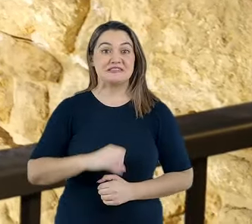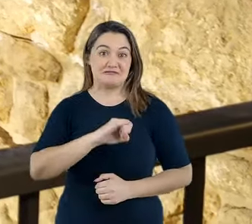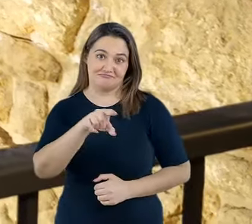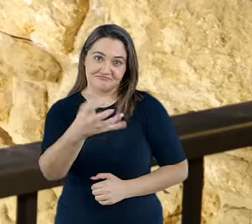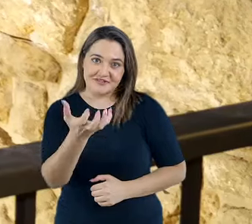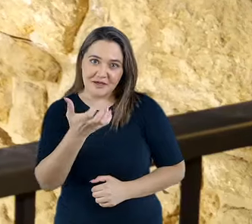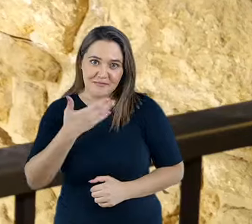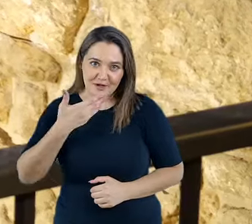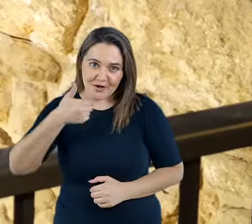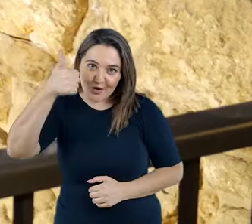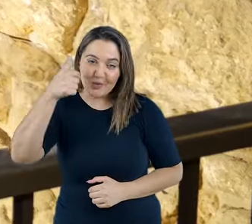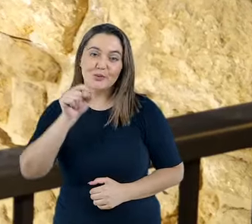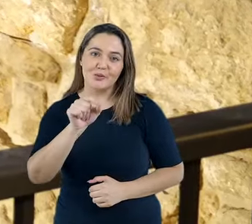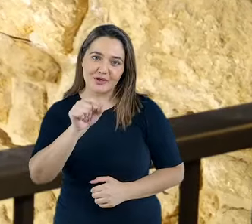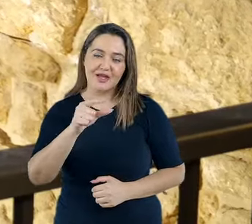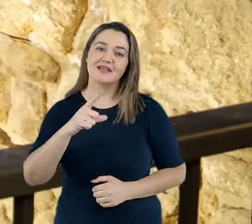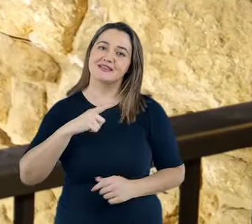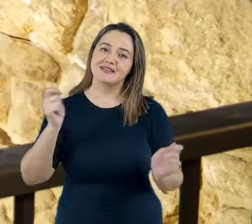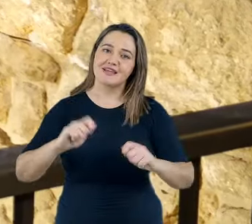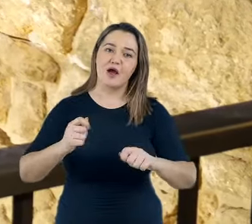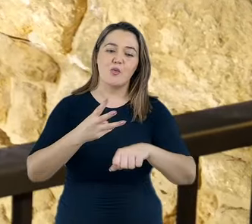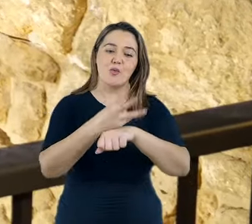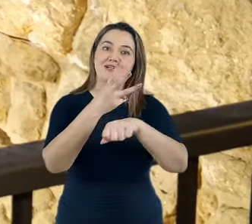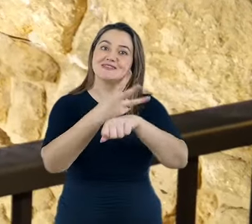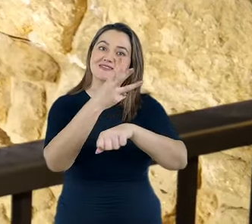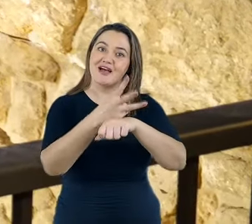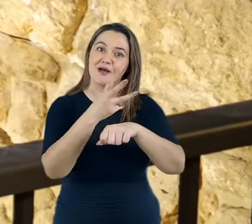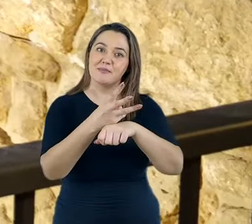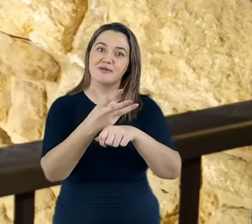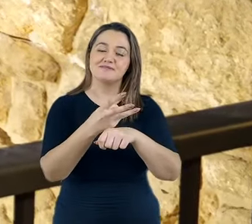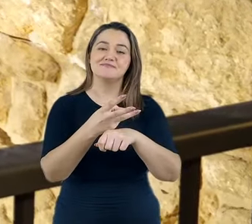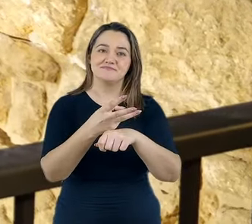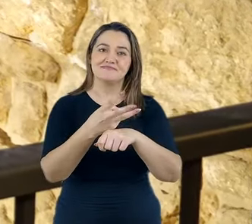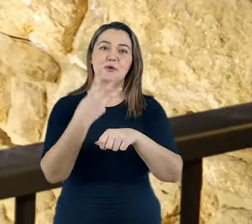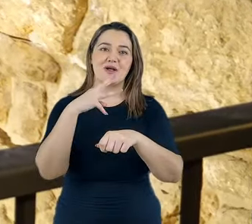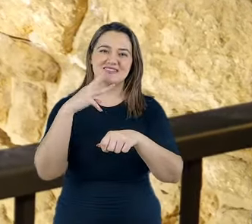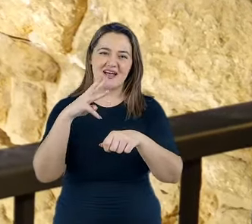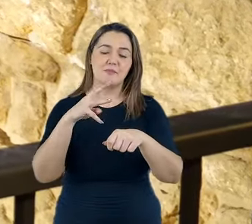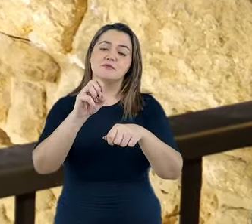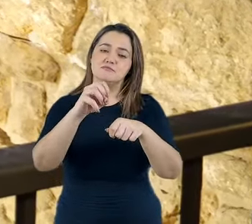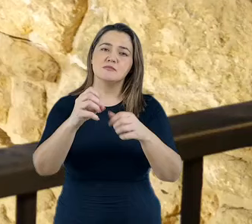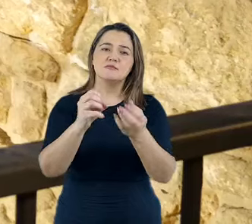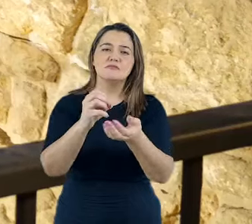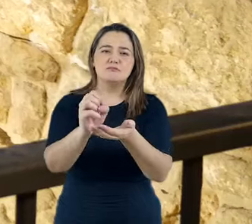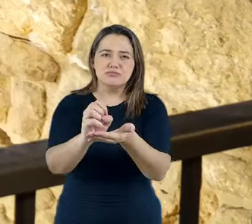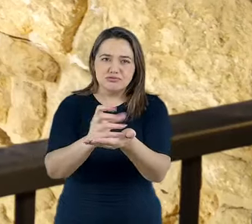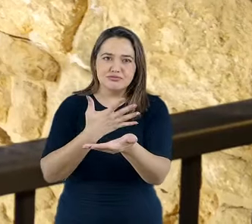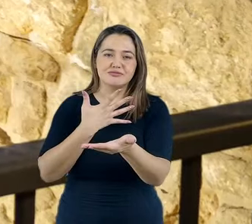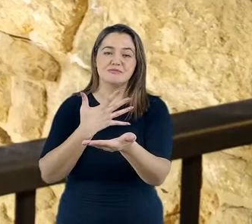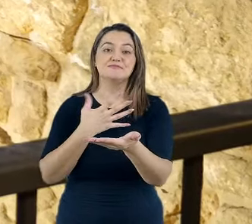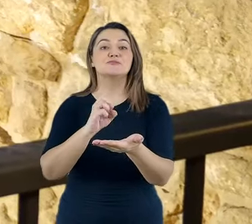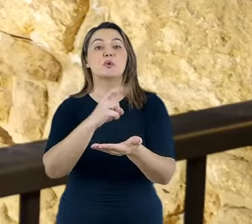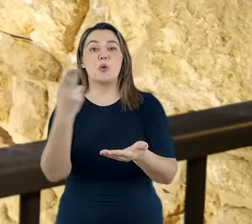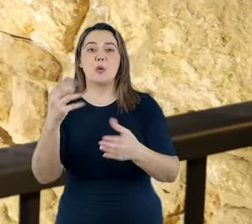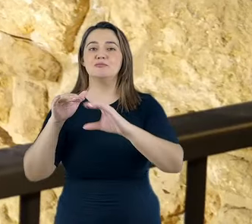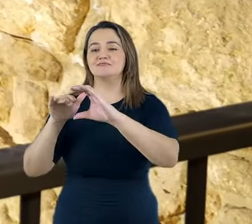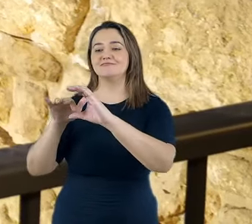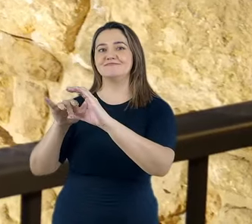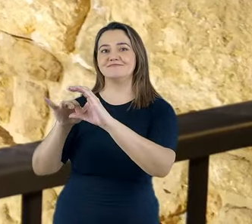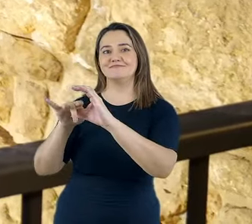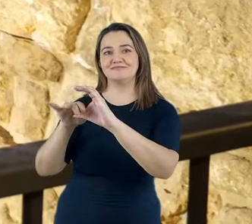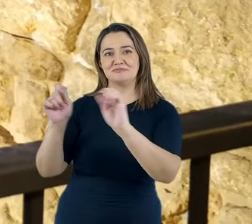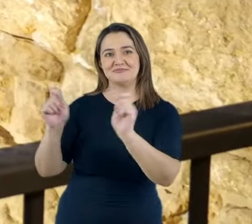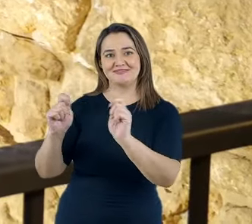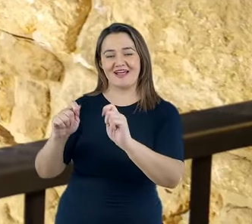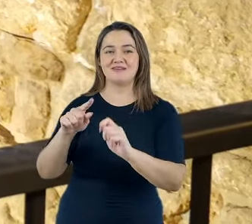biblia.com.br. Se preferir, você também pode deixar uma mensagem no nosso WhatsApp, que está aparecendo aí na sua tela, ou ainda acionar o QR